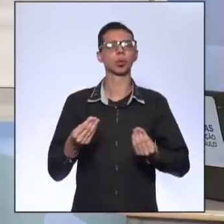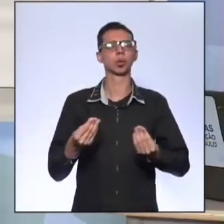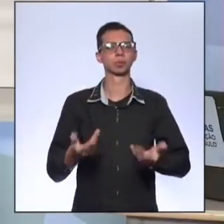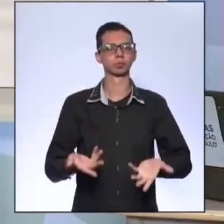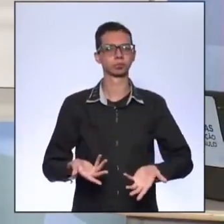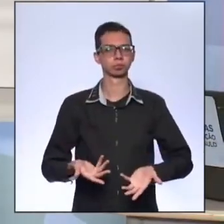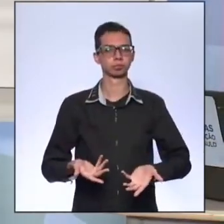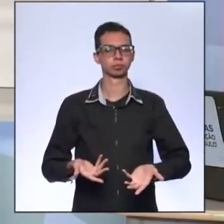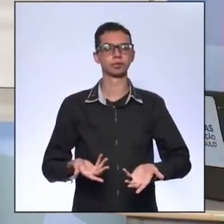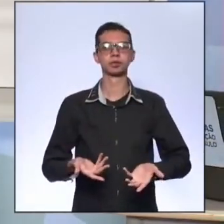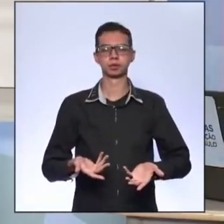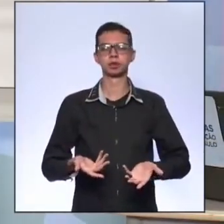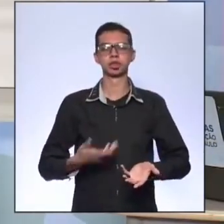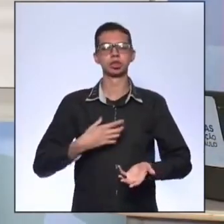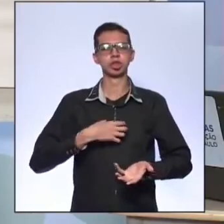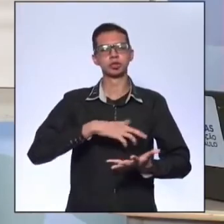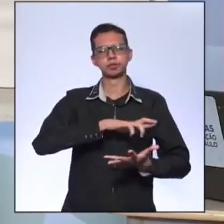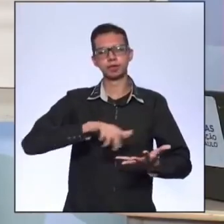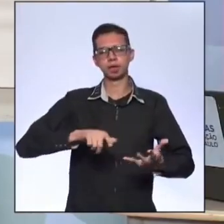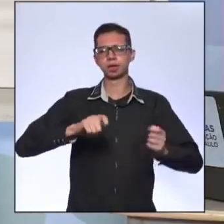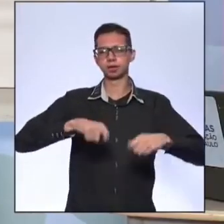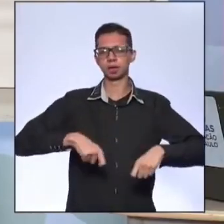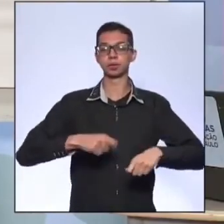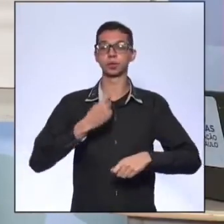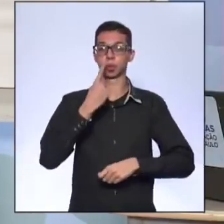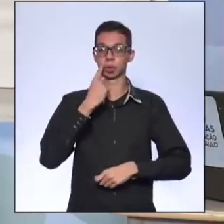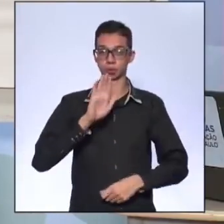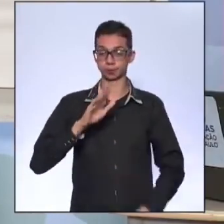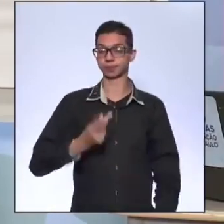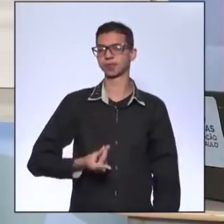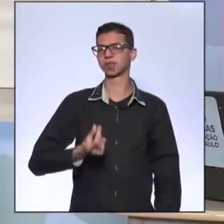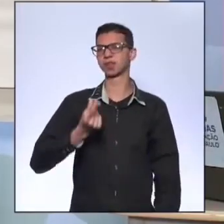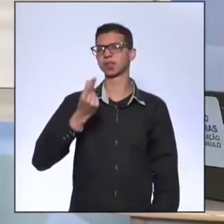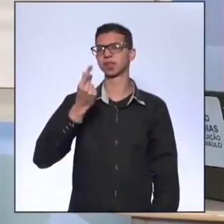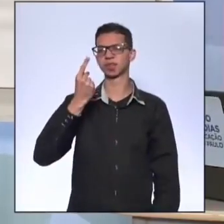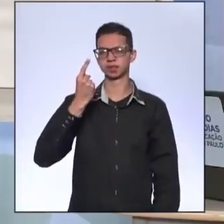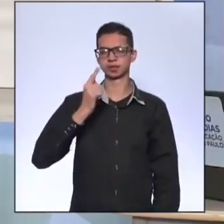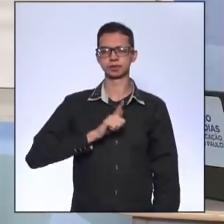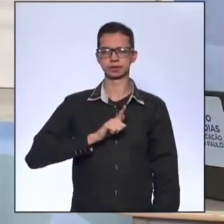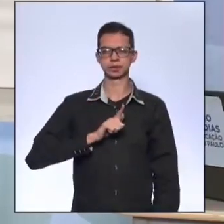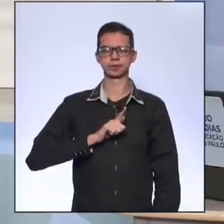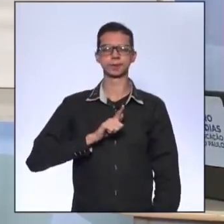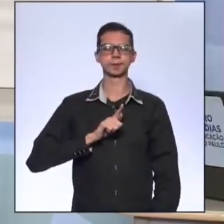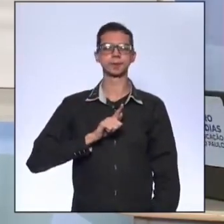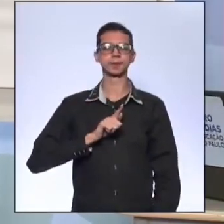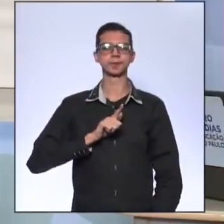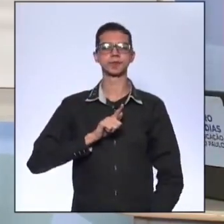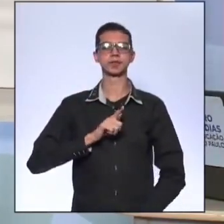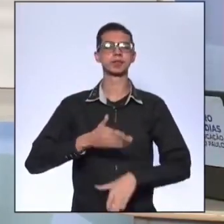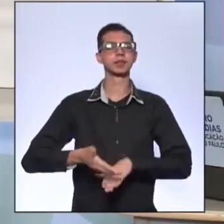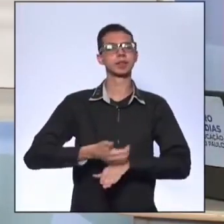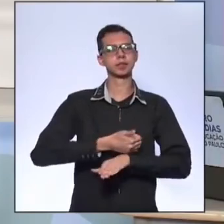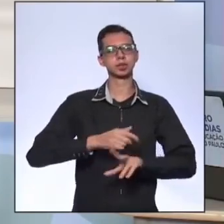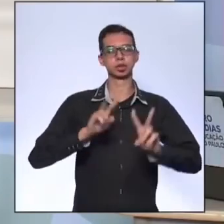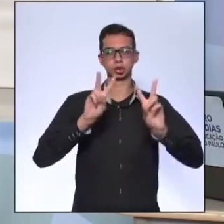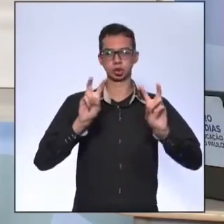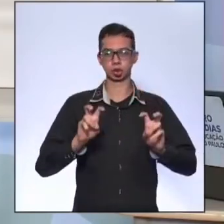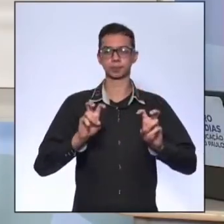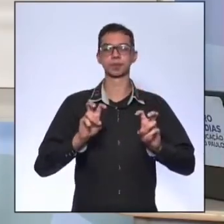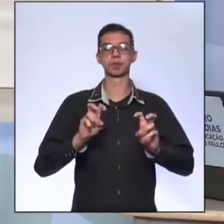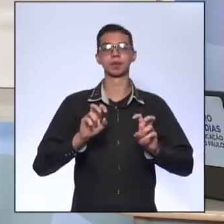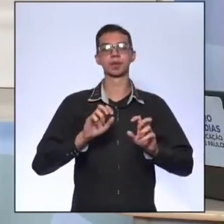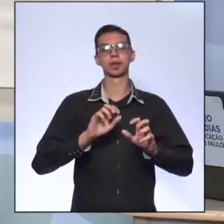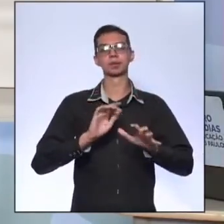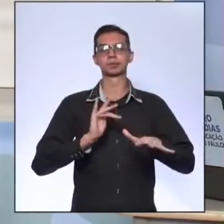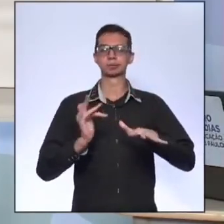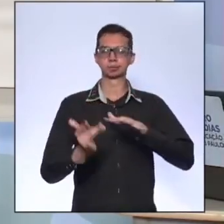isso? De várias formas, né? Antigamente, né, gente, antes de nós termos aí o advento das mídias sociais, que facilitou bastante,